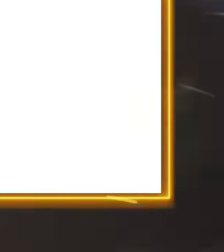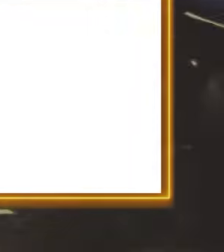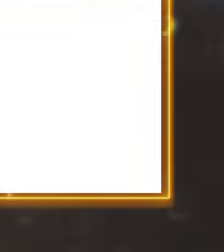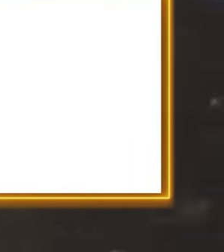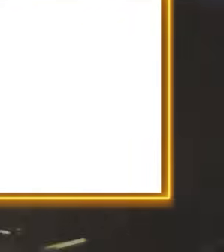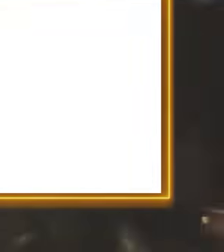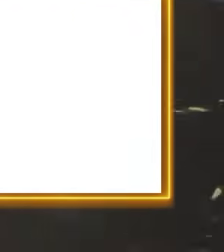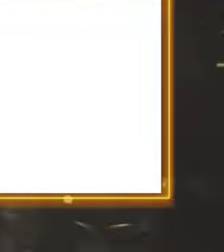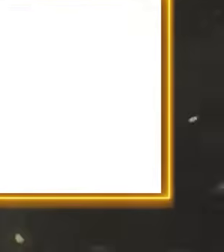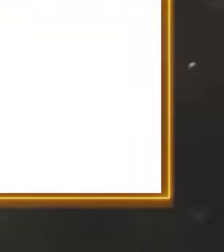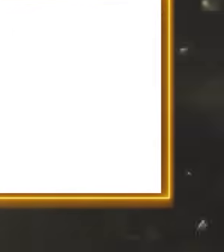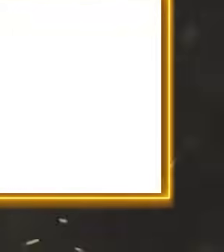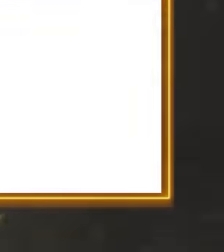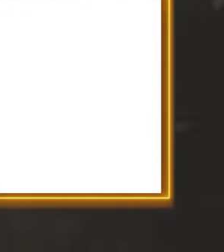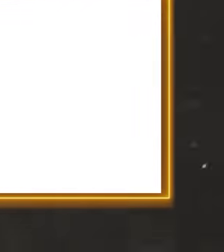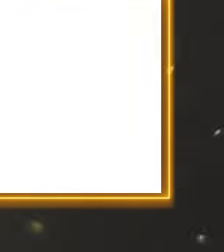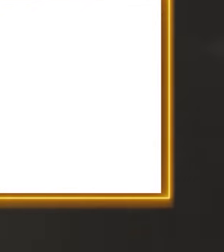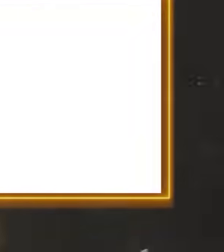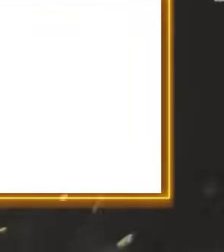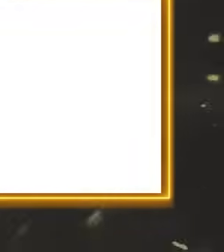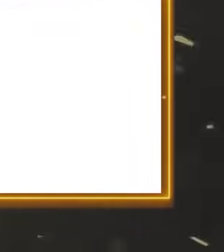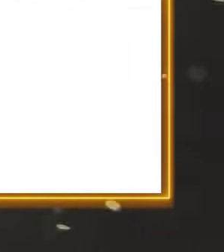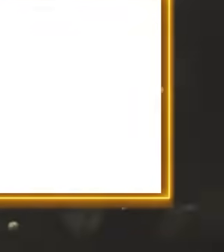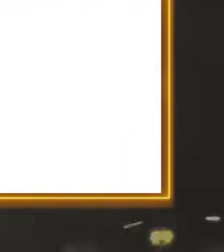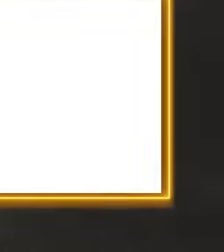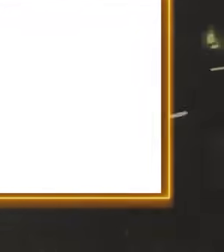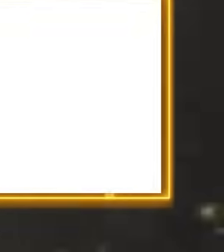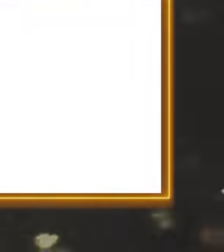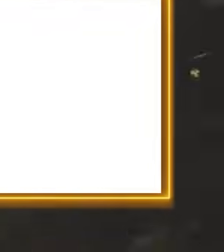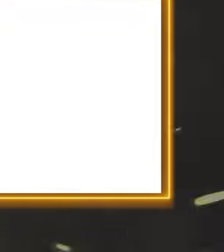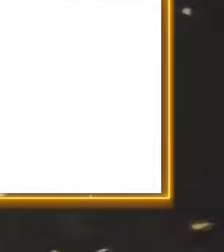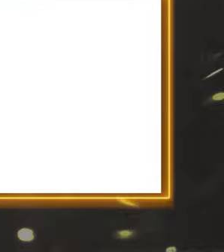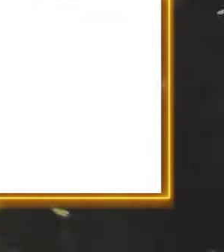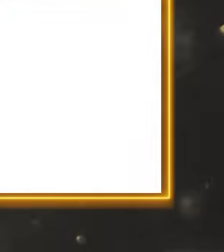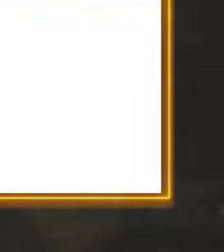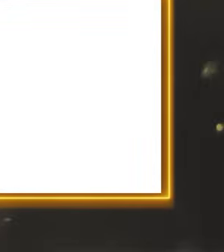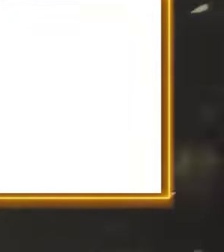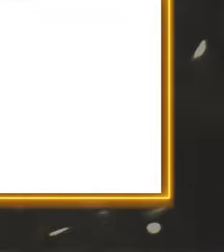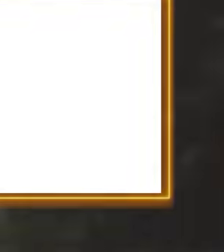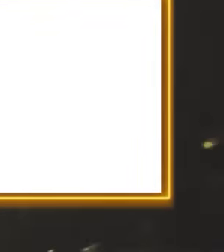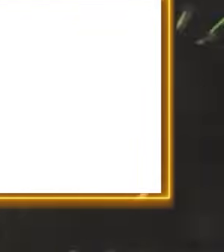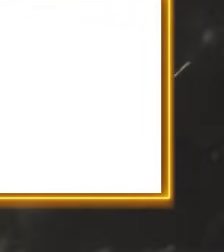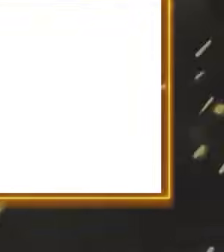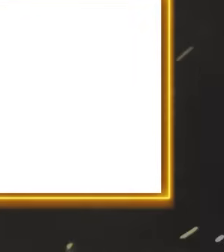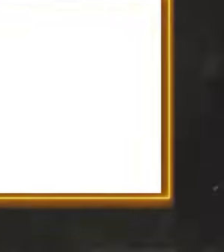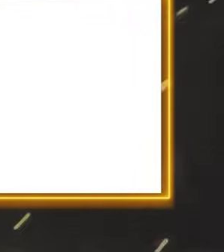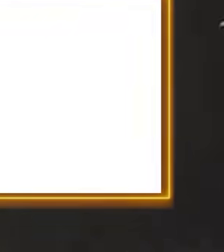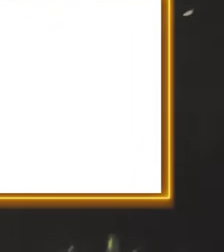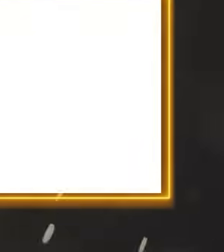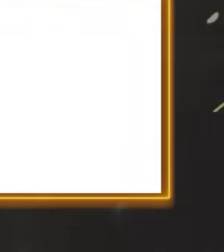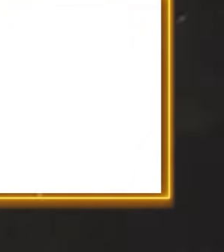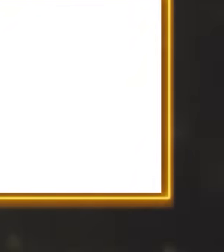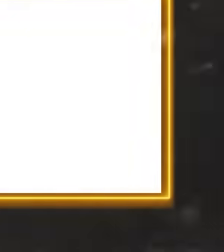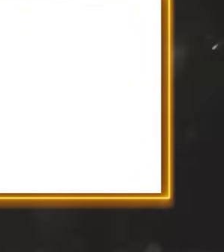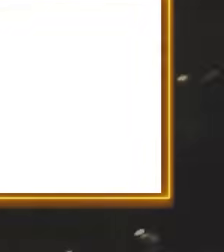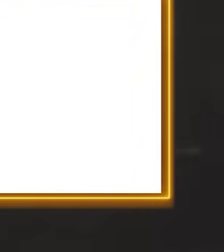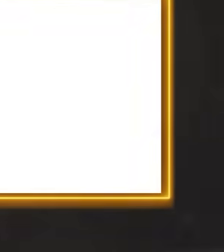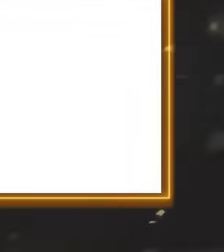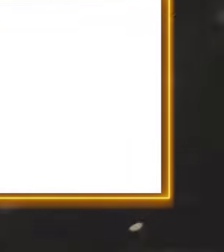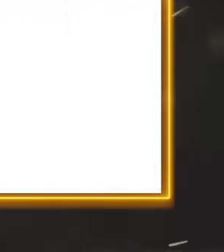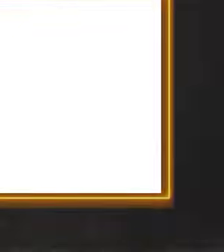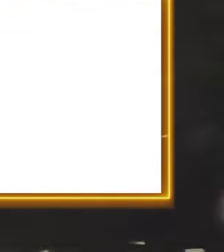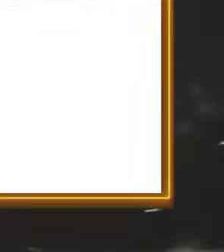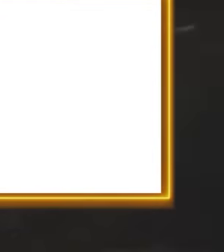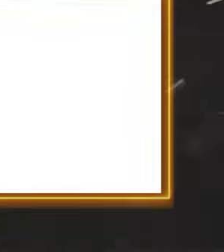Se você gostou desse vídeo e quer se aprofundar nesse assunto eu tenho mais duas sugestões incríveis pra você assistir que vão